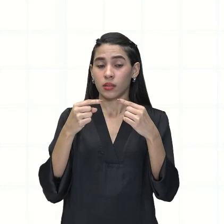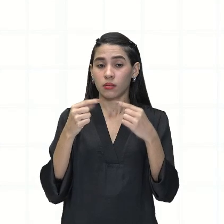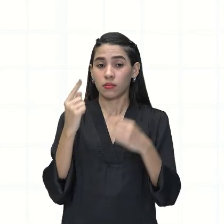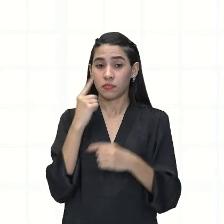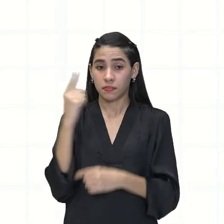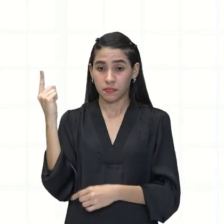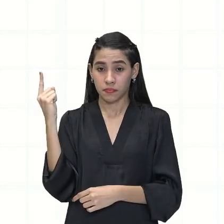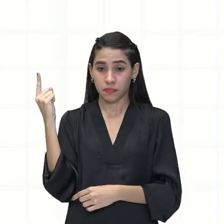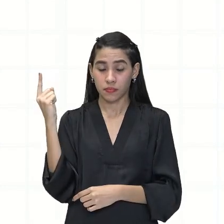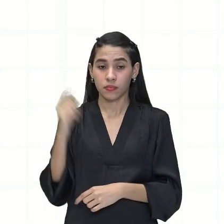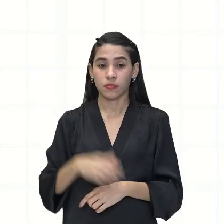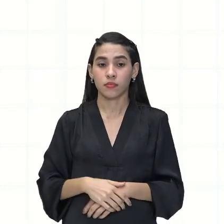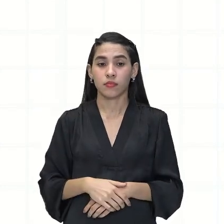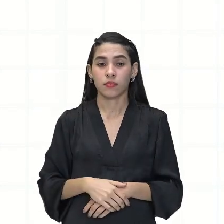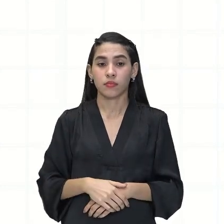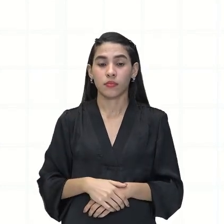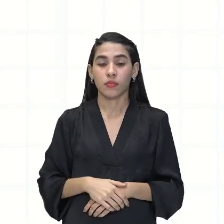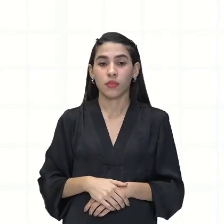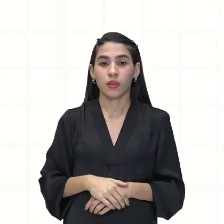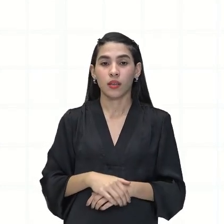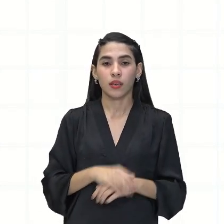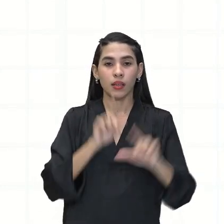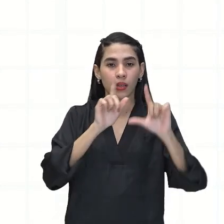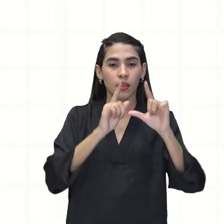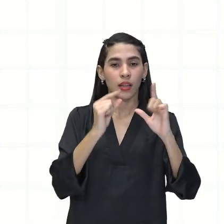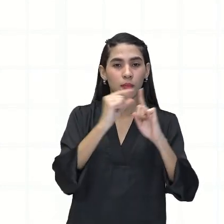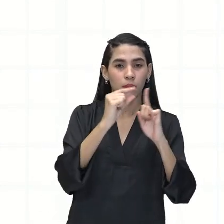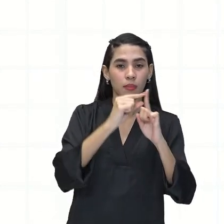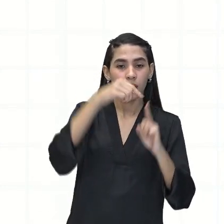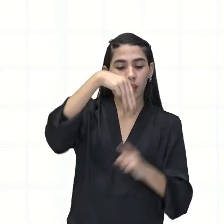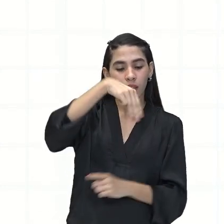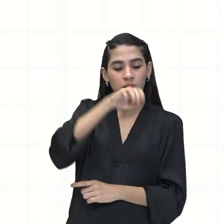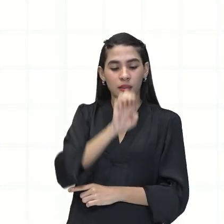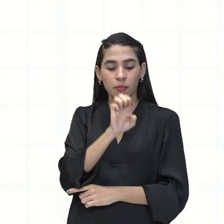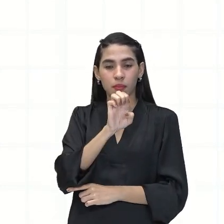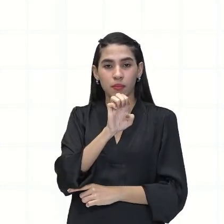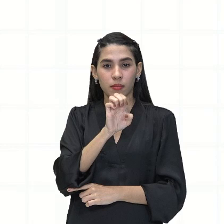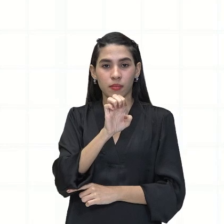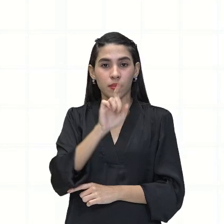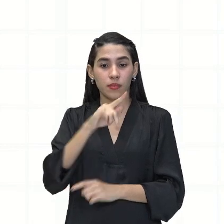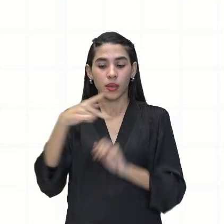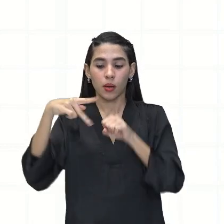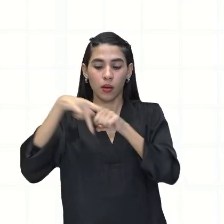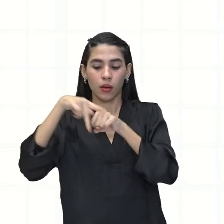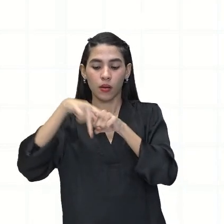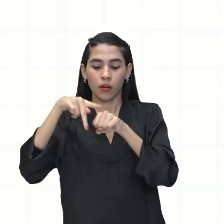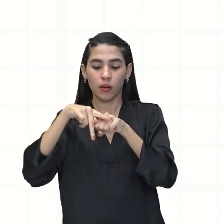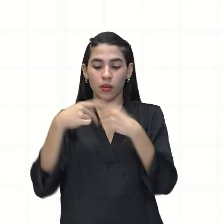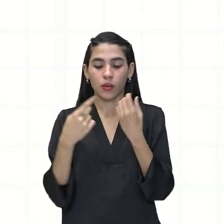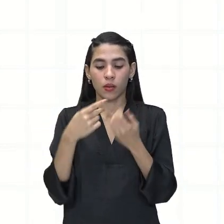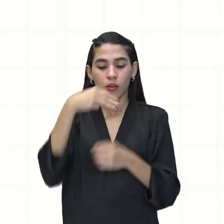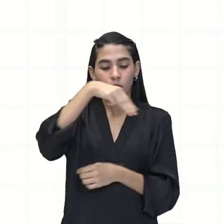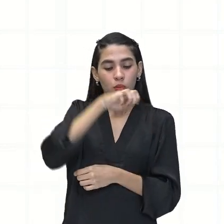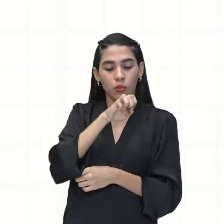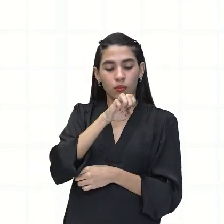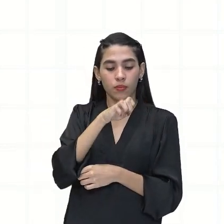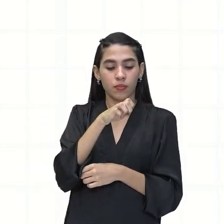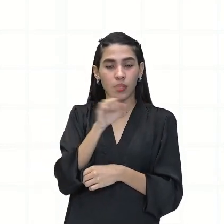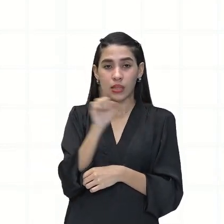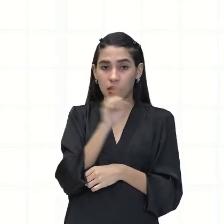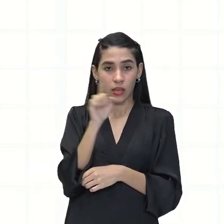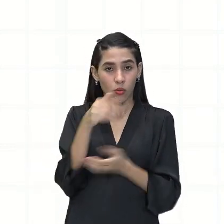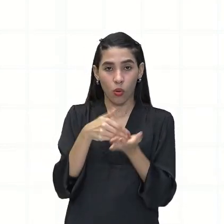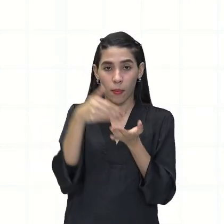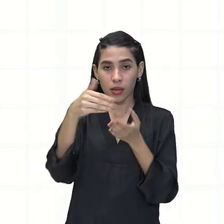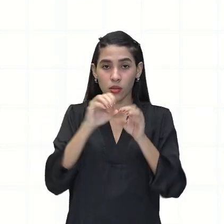Olha só, o me, né? Já que a gente está falando aqui de pronome, aqui o me não está iniciando a